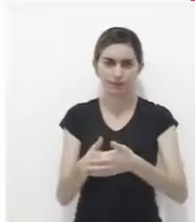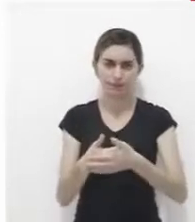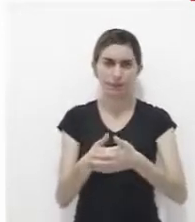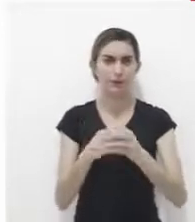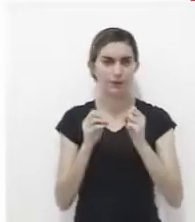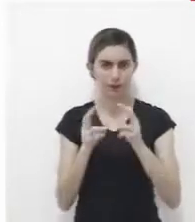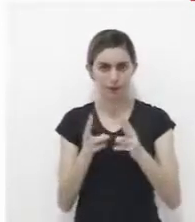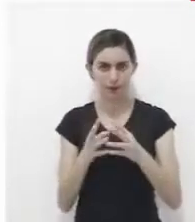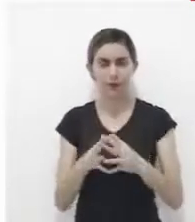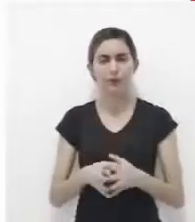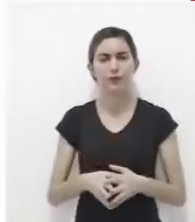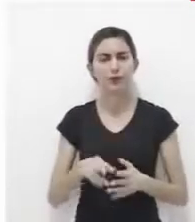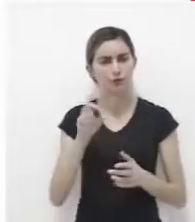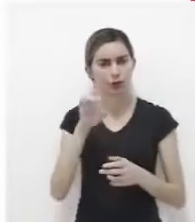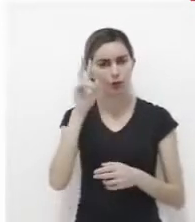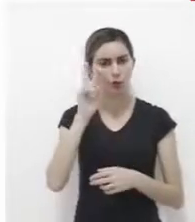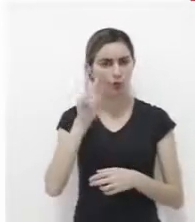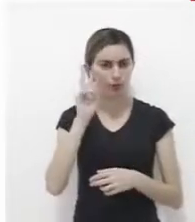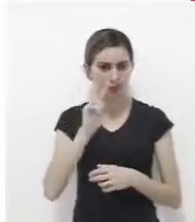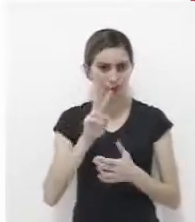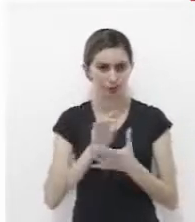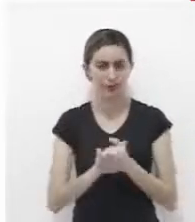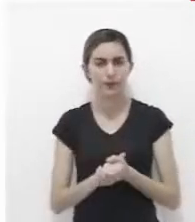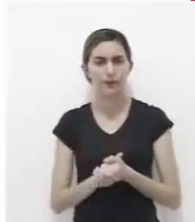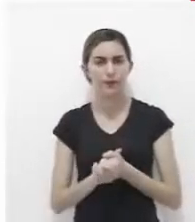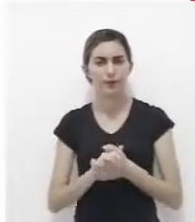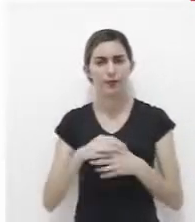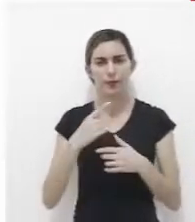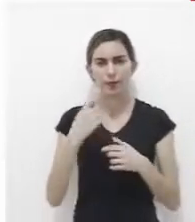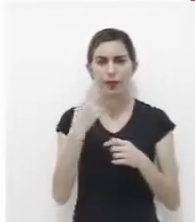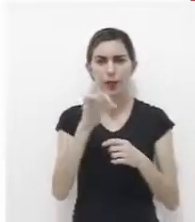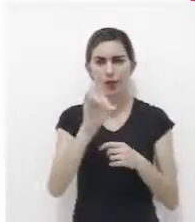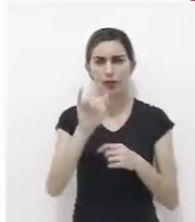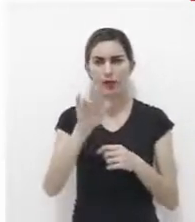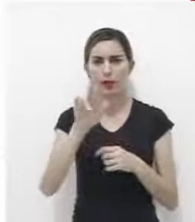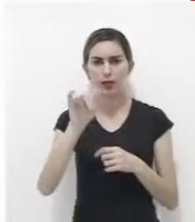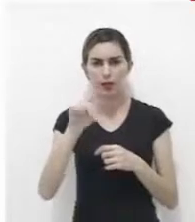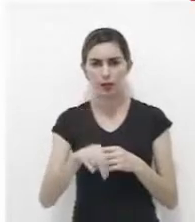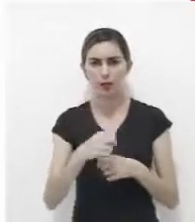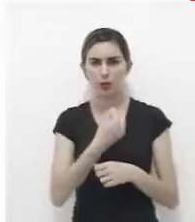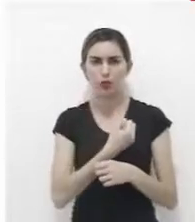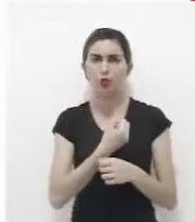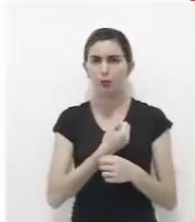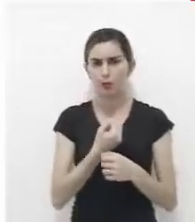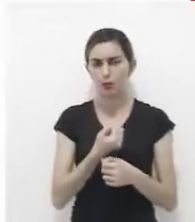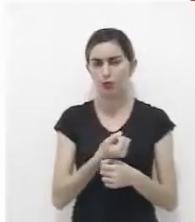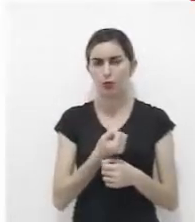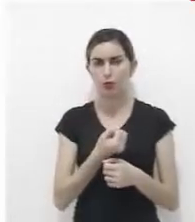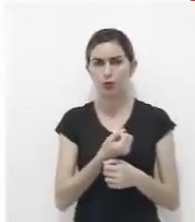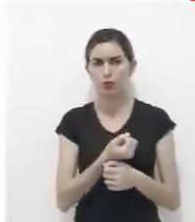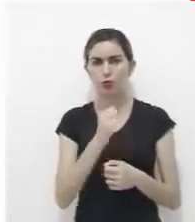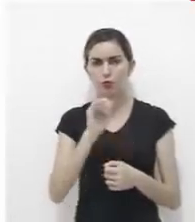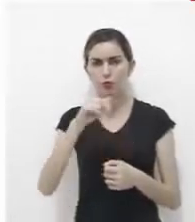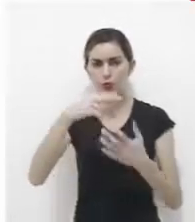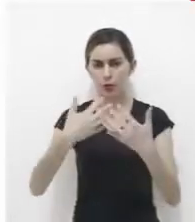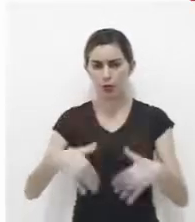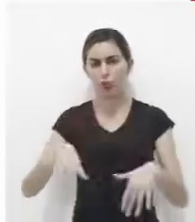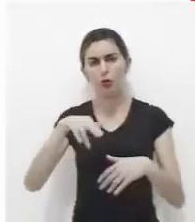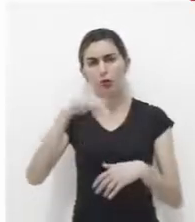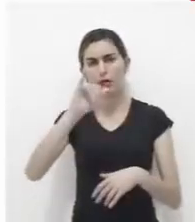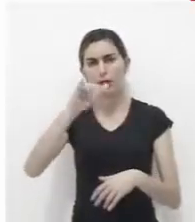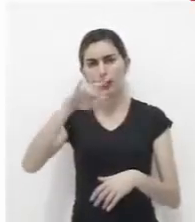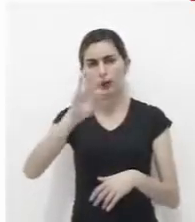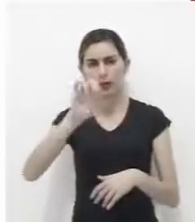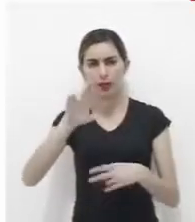boa aproximação, ok? Só lembrando aqui, galera, tá? Esse diagrama aí dos números naturais,